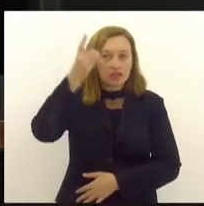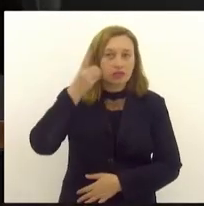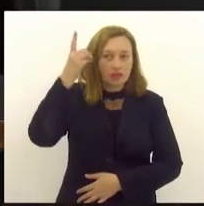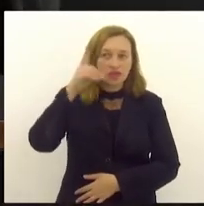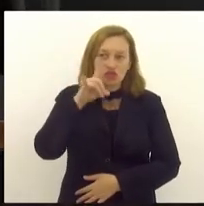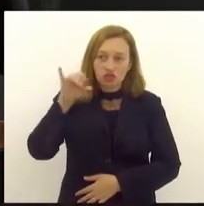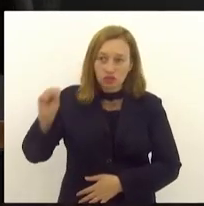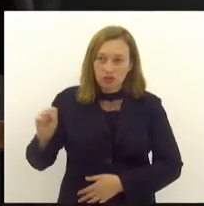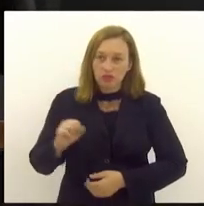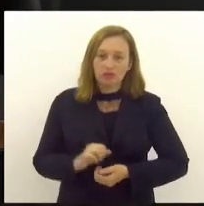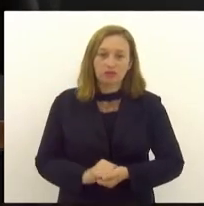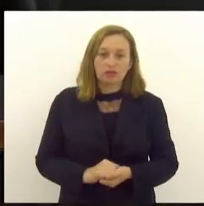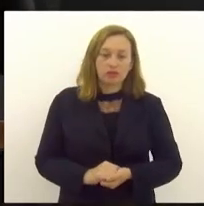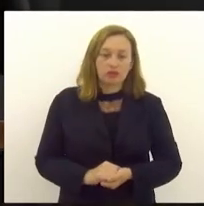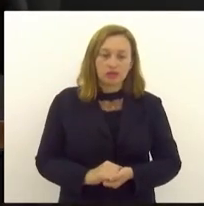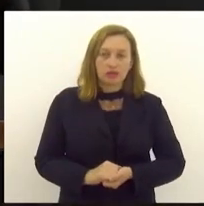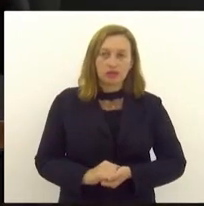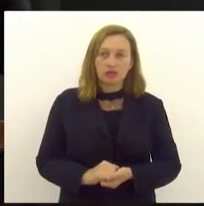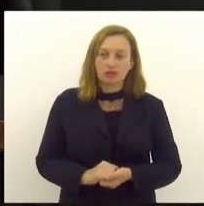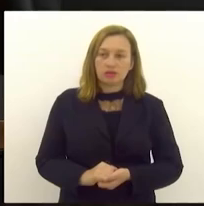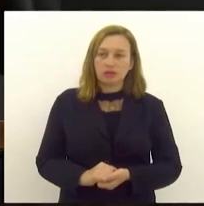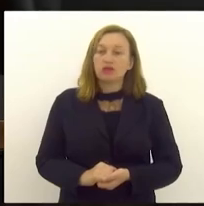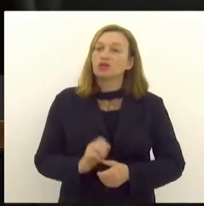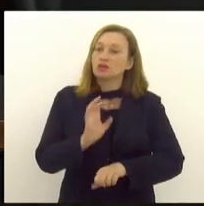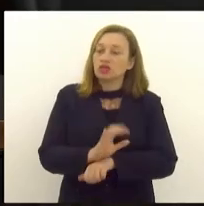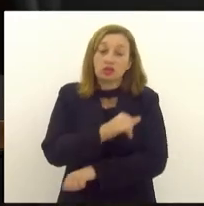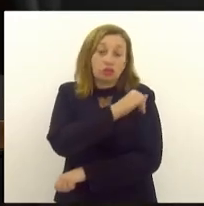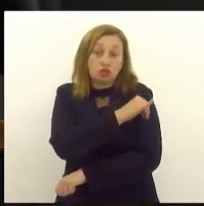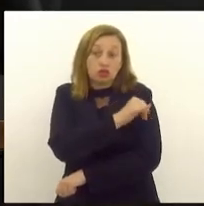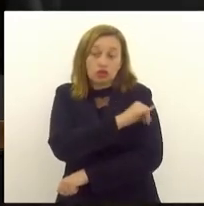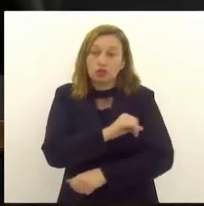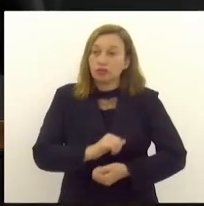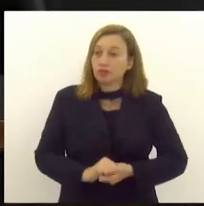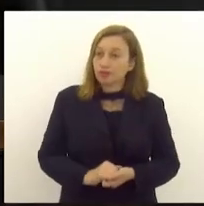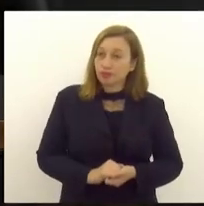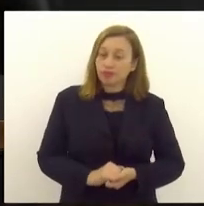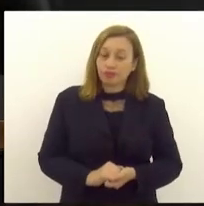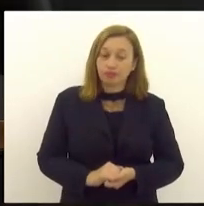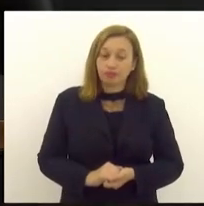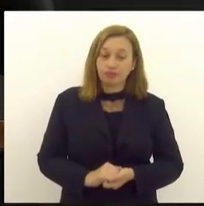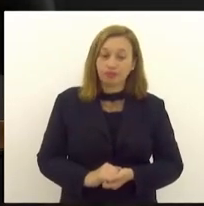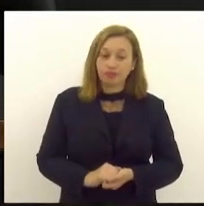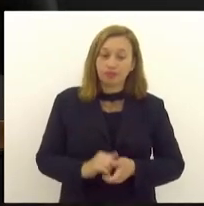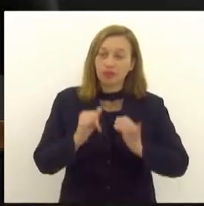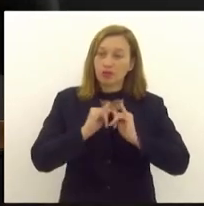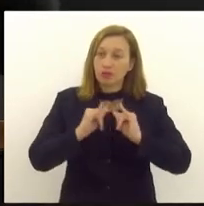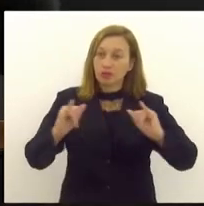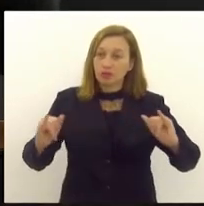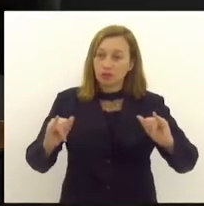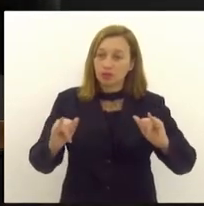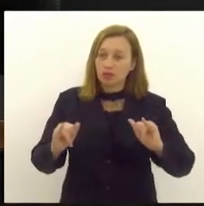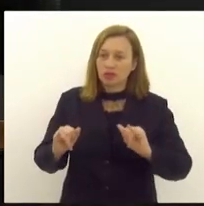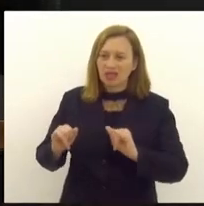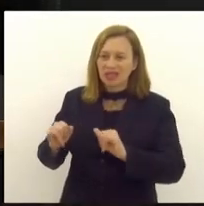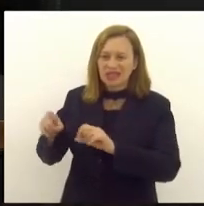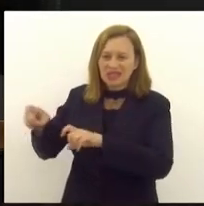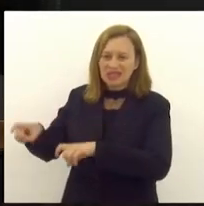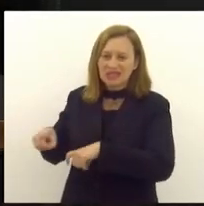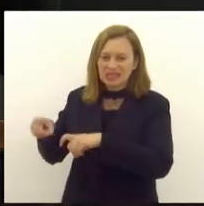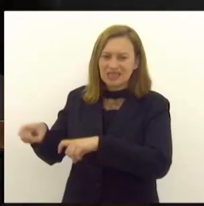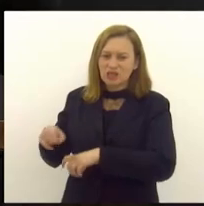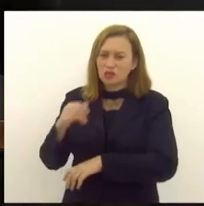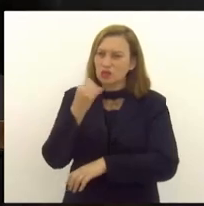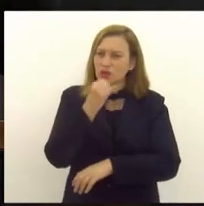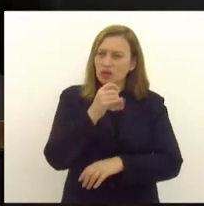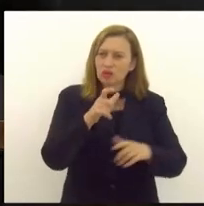deputado Dionísio Lins que dispõe no âmbito do Estado do Rio de Janeiro sobre a publicação em Sítio eletrônico de locais de